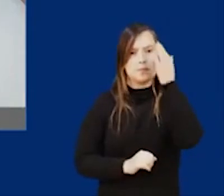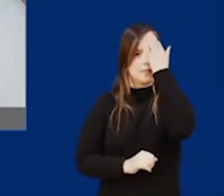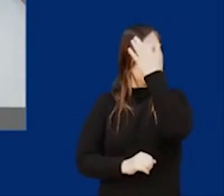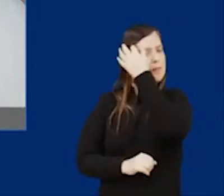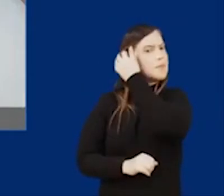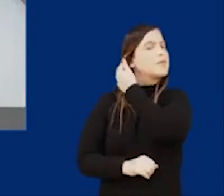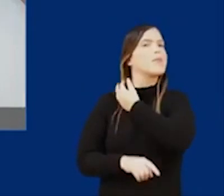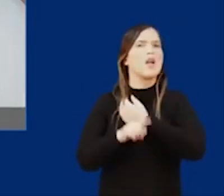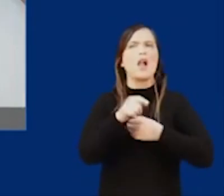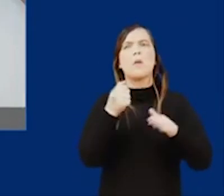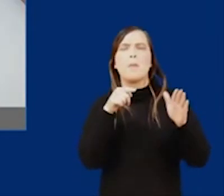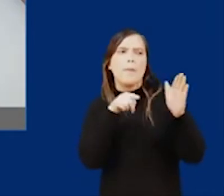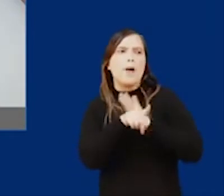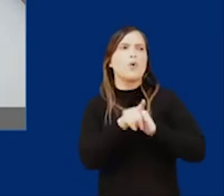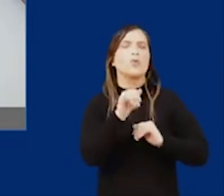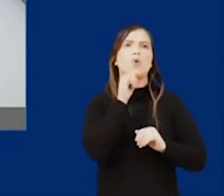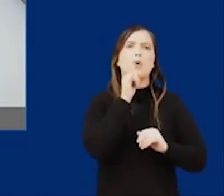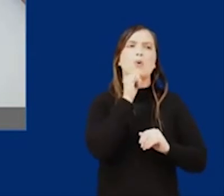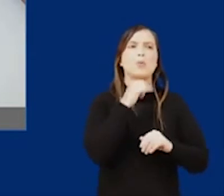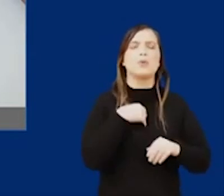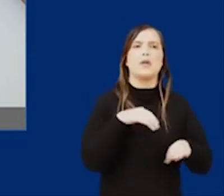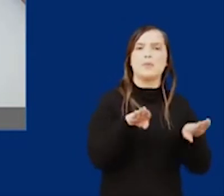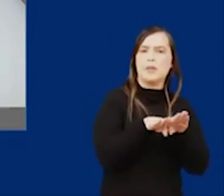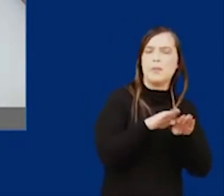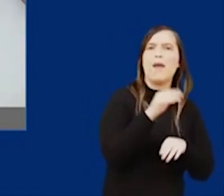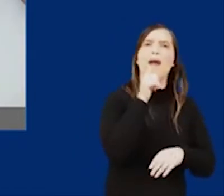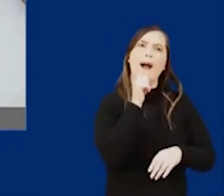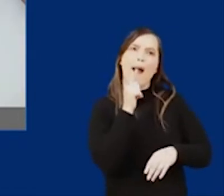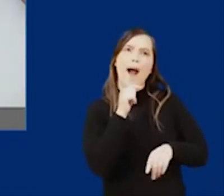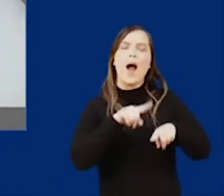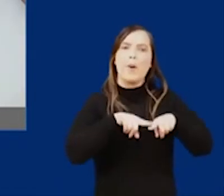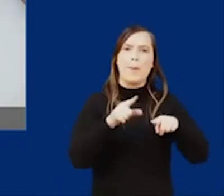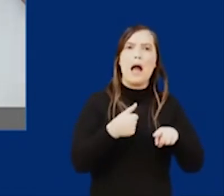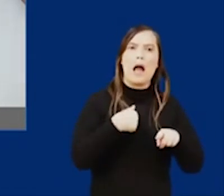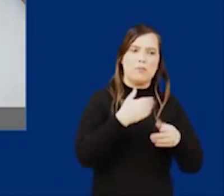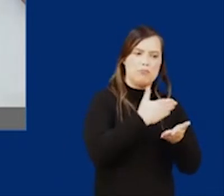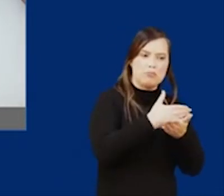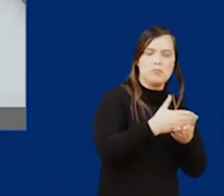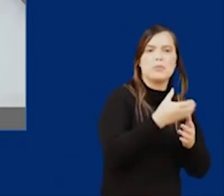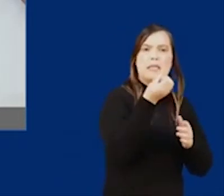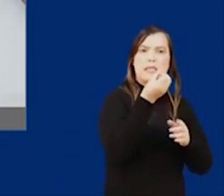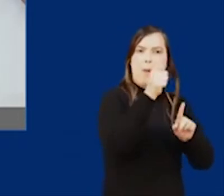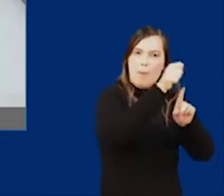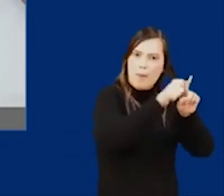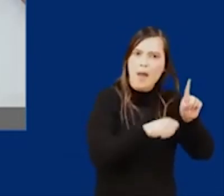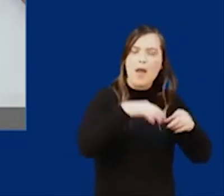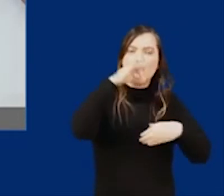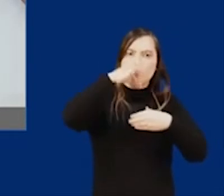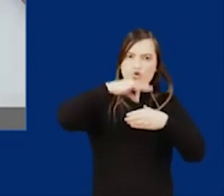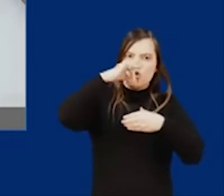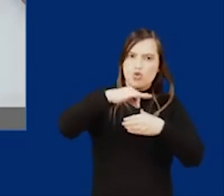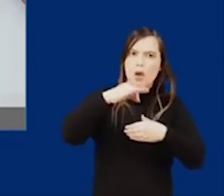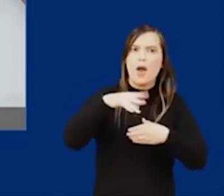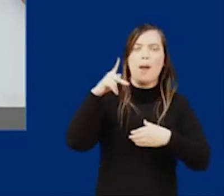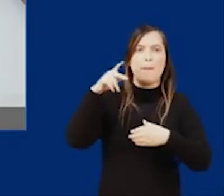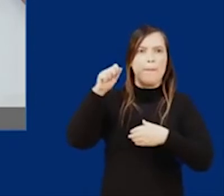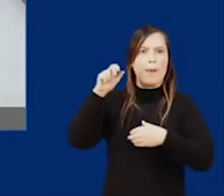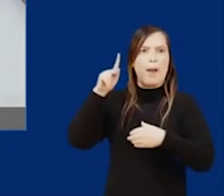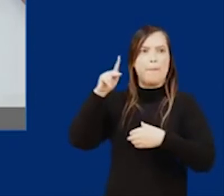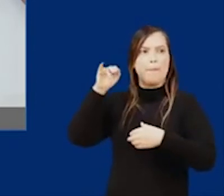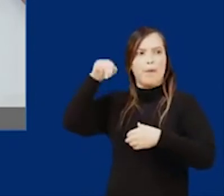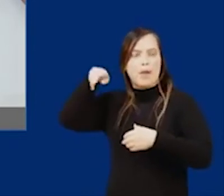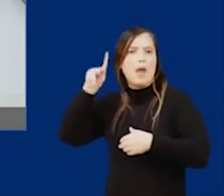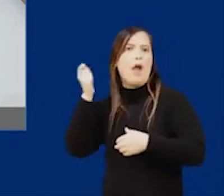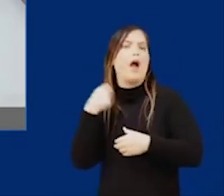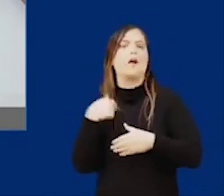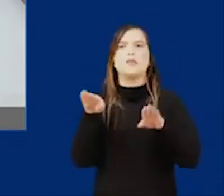Ela até perguntou da água, mas a água você também falou que é a partir dos 6 meses, né, a questão do chá, da papinha, acho que está tudo respondido.